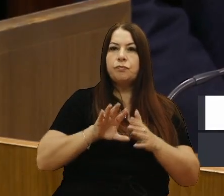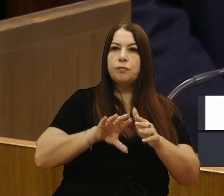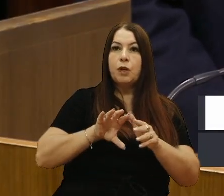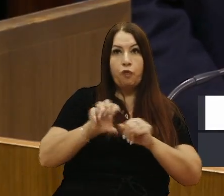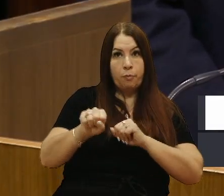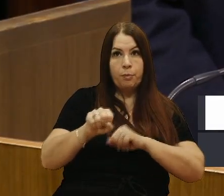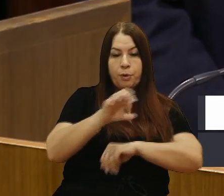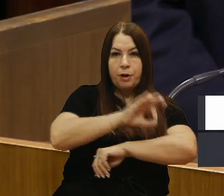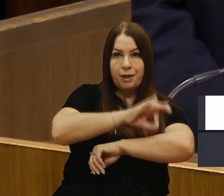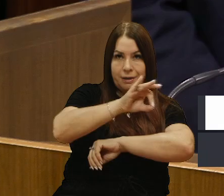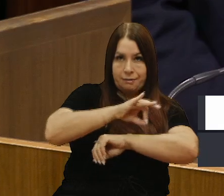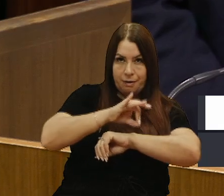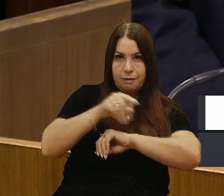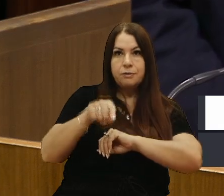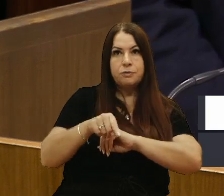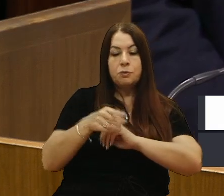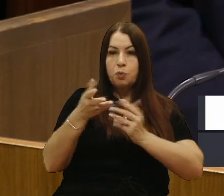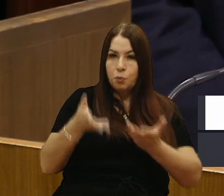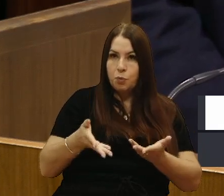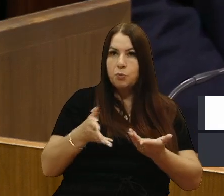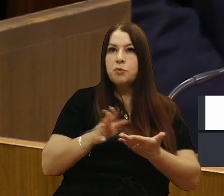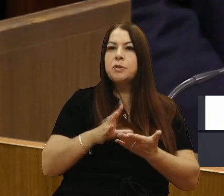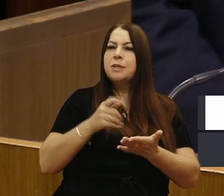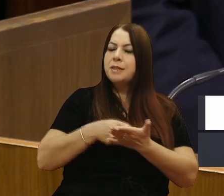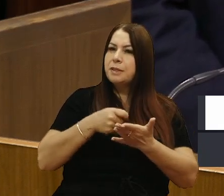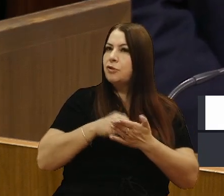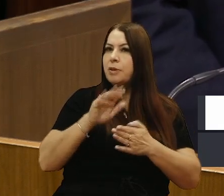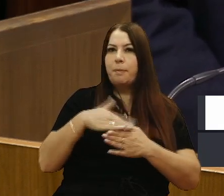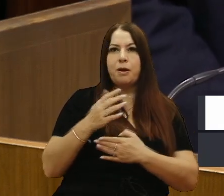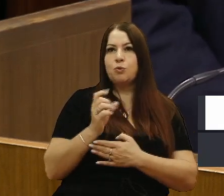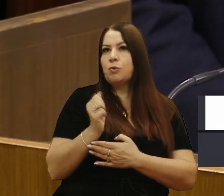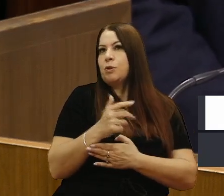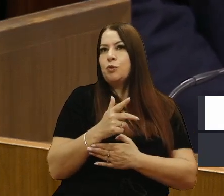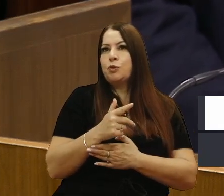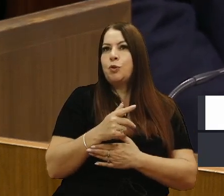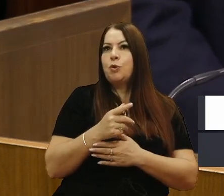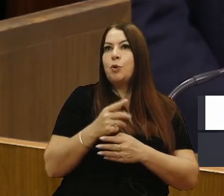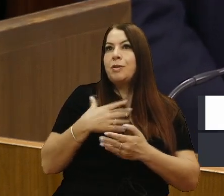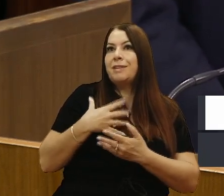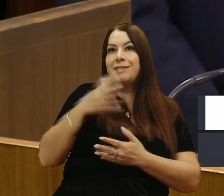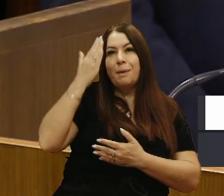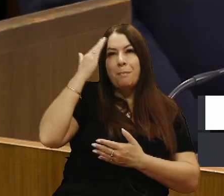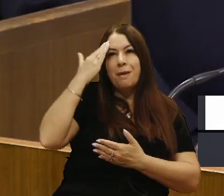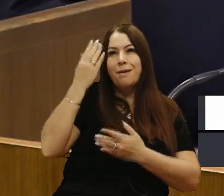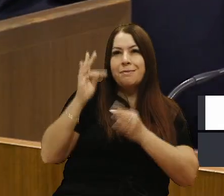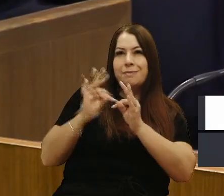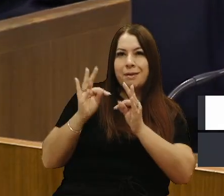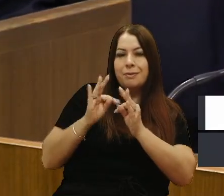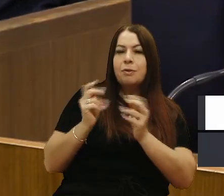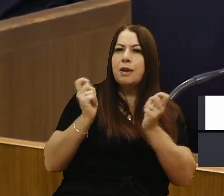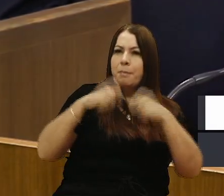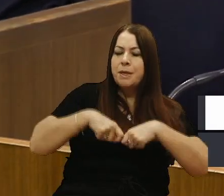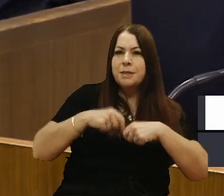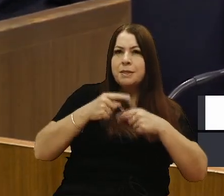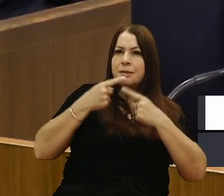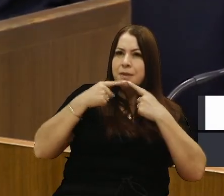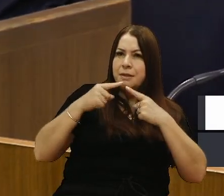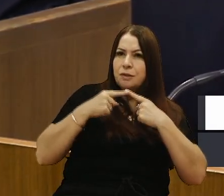arquitetos e urbanistas hoje exige mais do que domínio técnico, exige capacidade